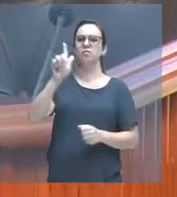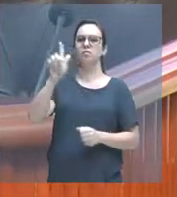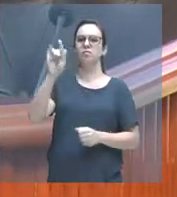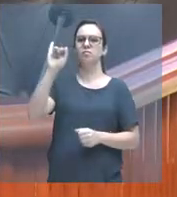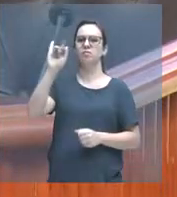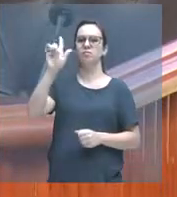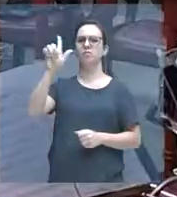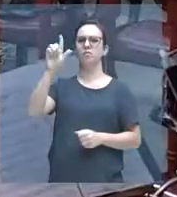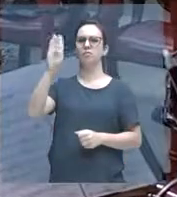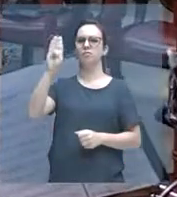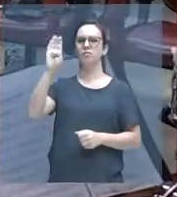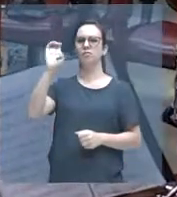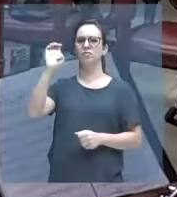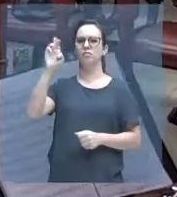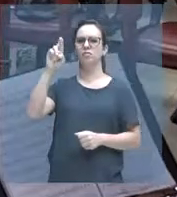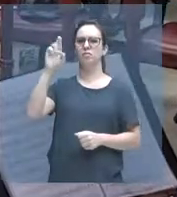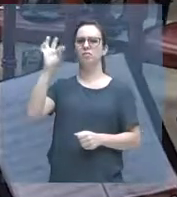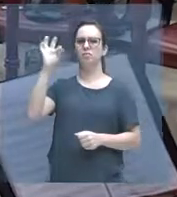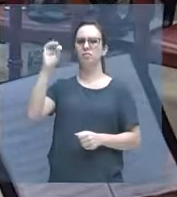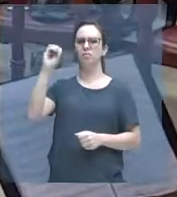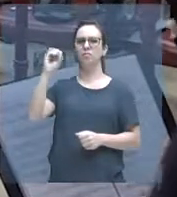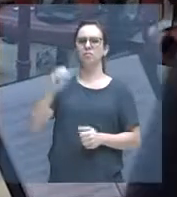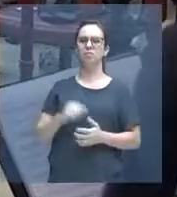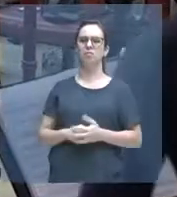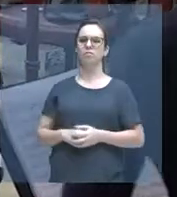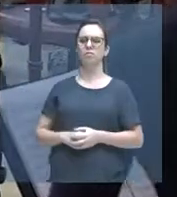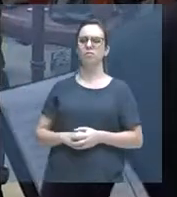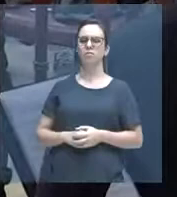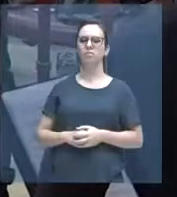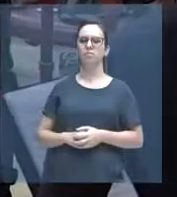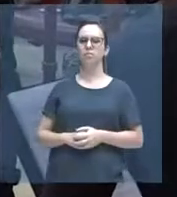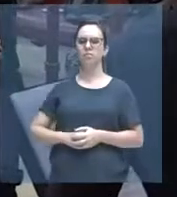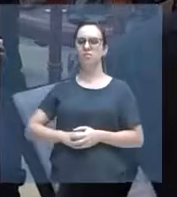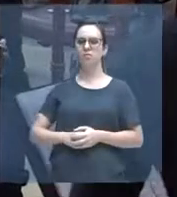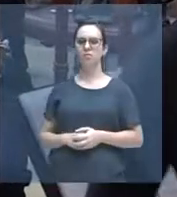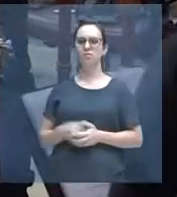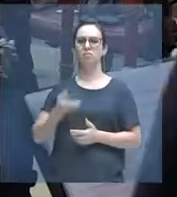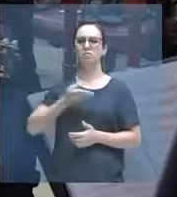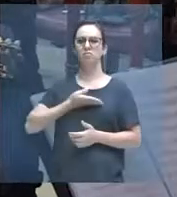presente. Muito obrigado. Denise Fernandes, também amiga